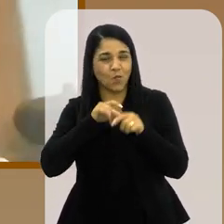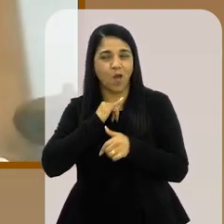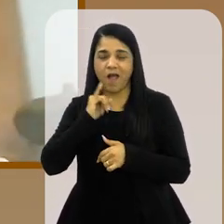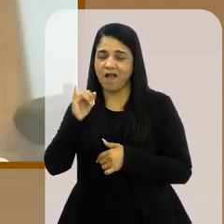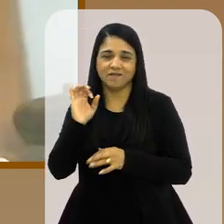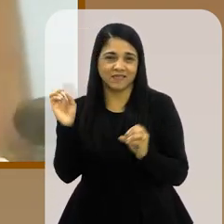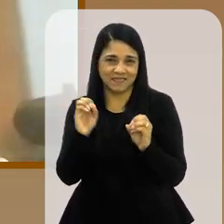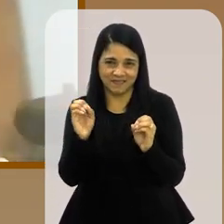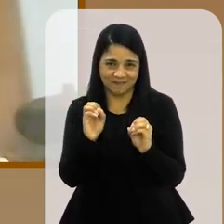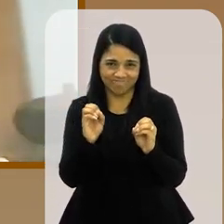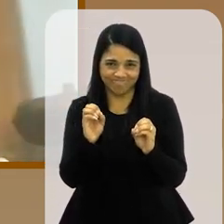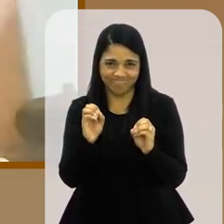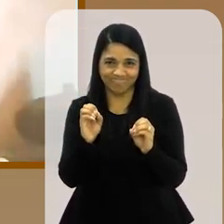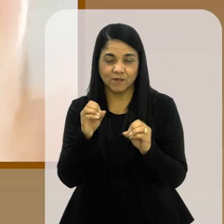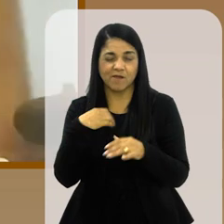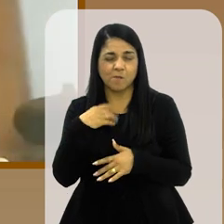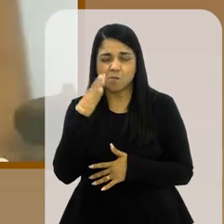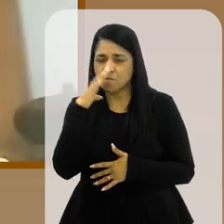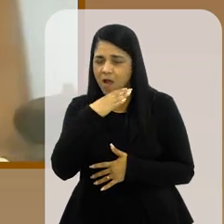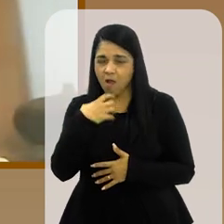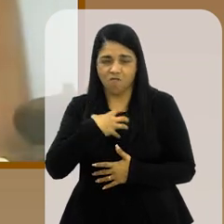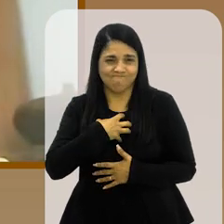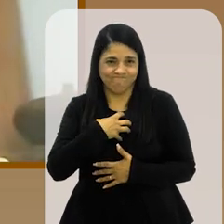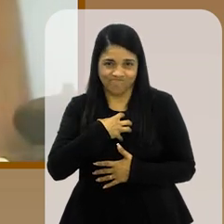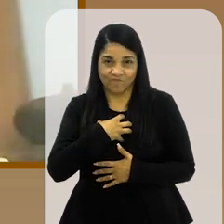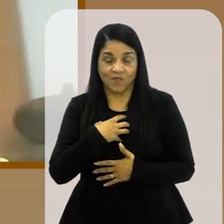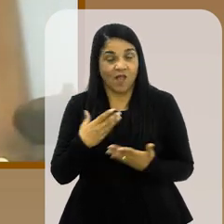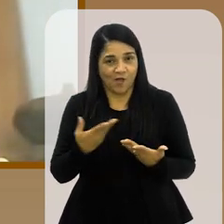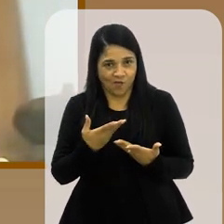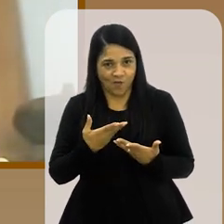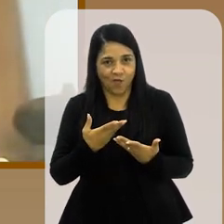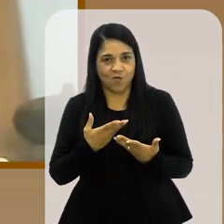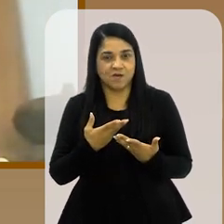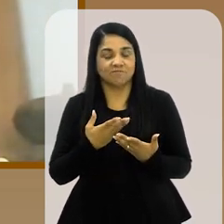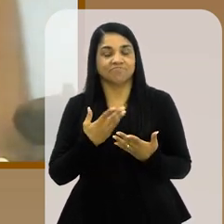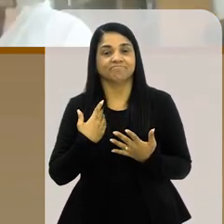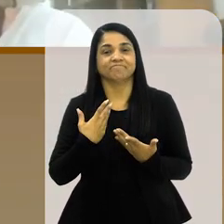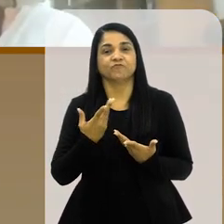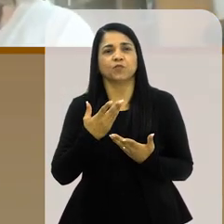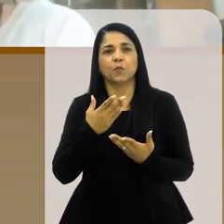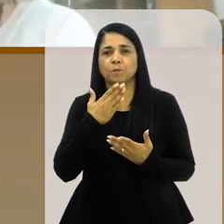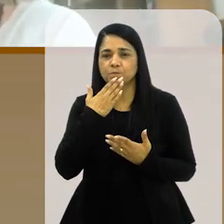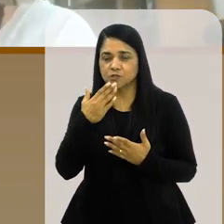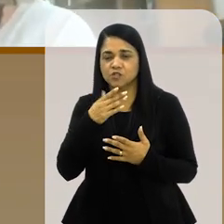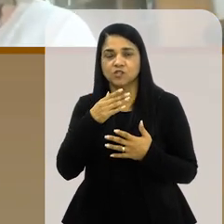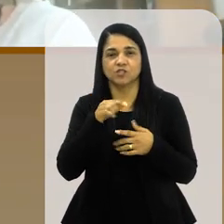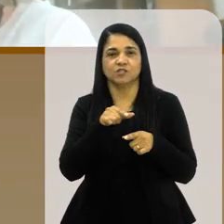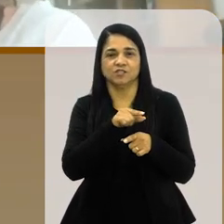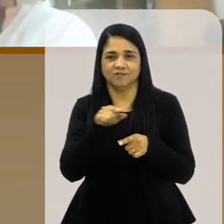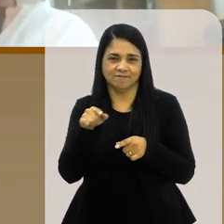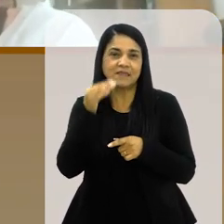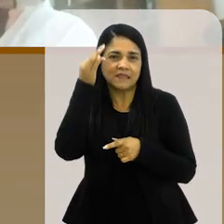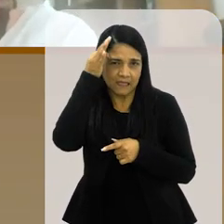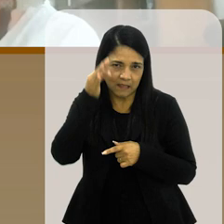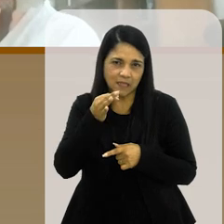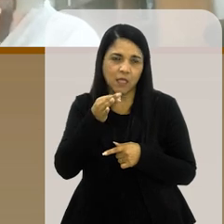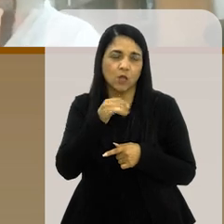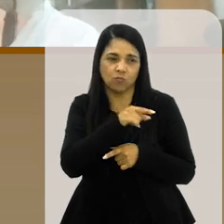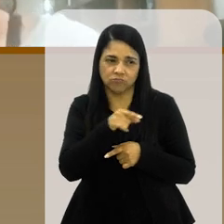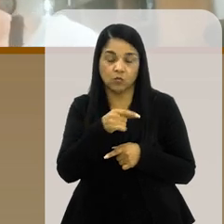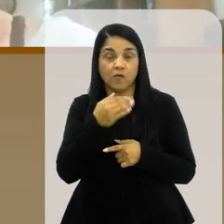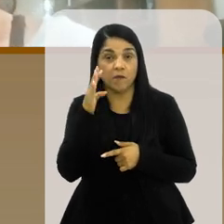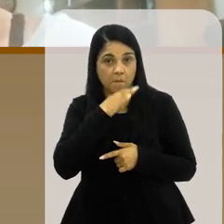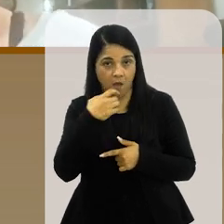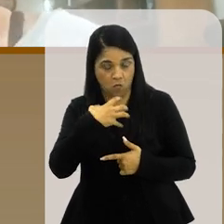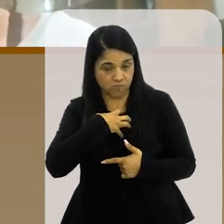a ela, estava muito mal. Agora eu vou pegar todas que não vieram, que devem ter entendido que é porque eu